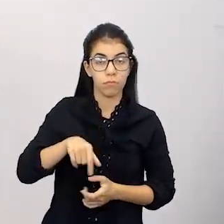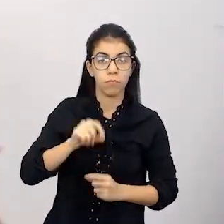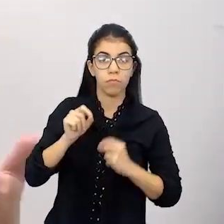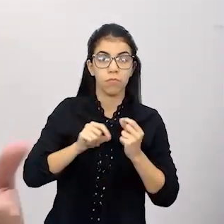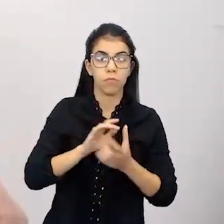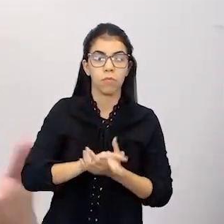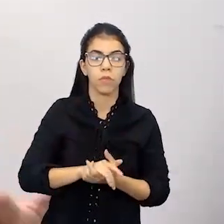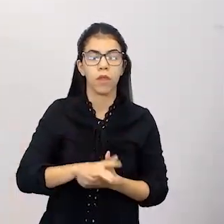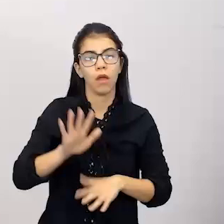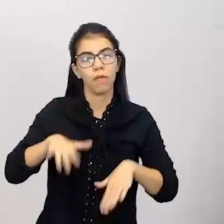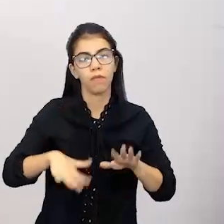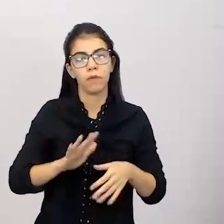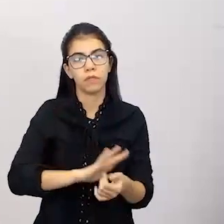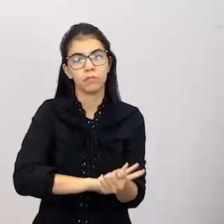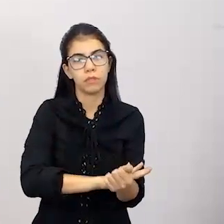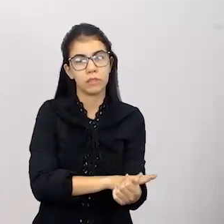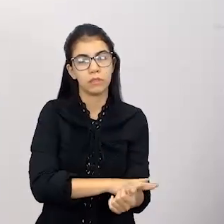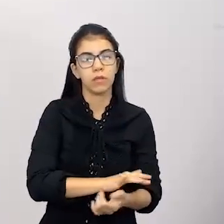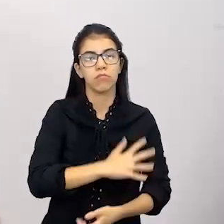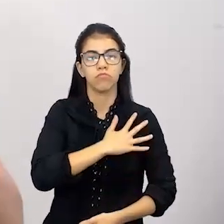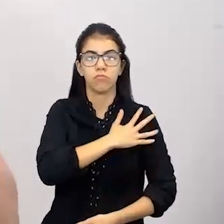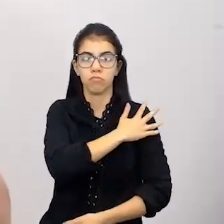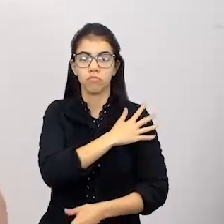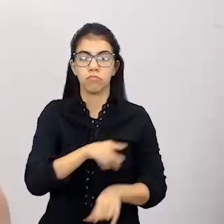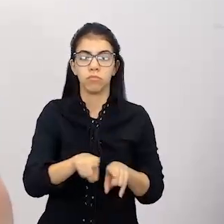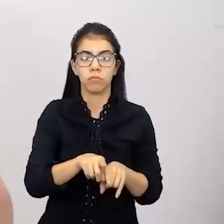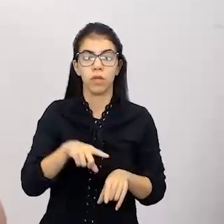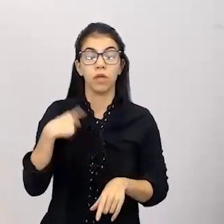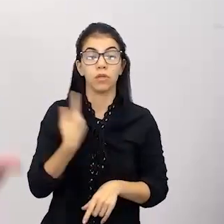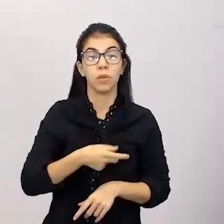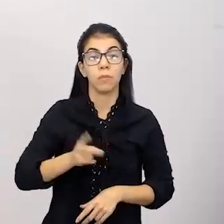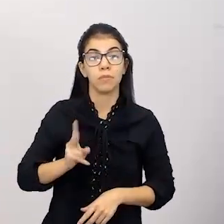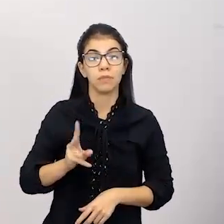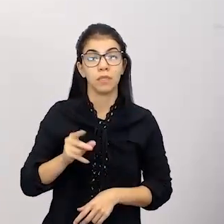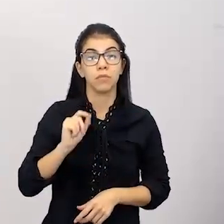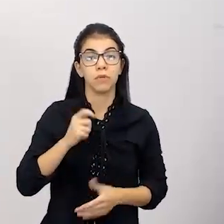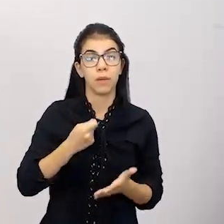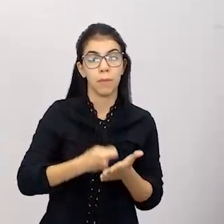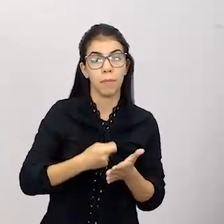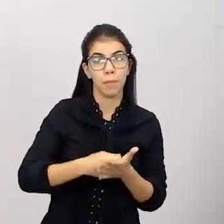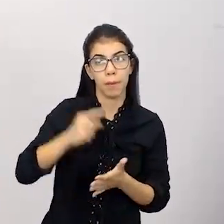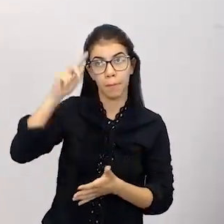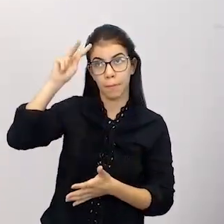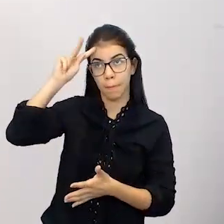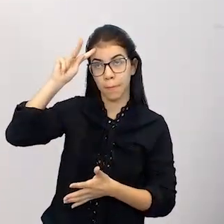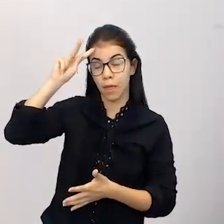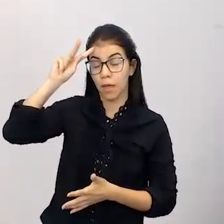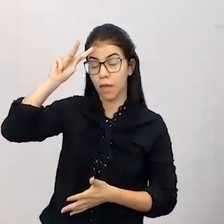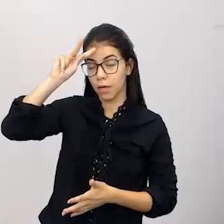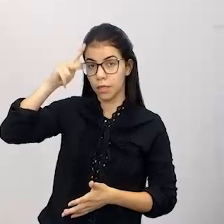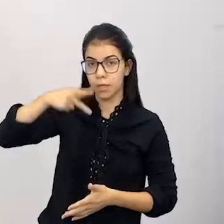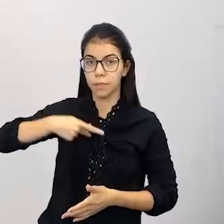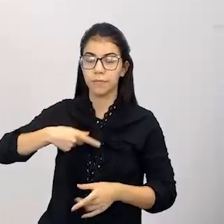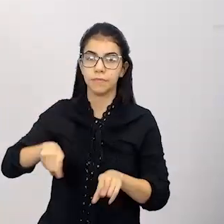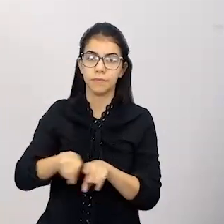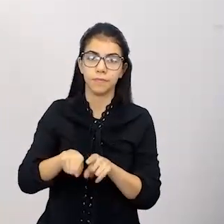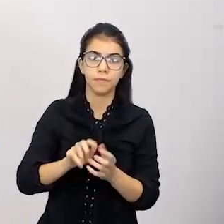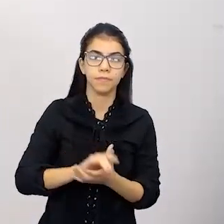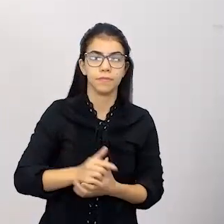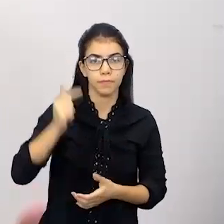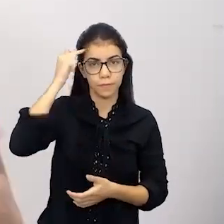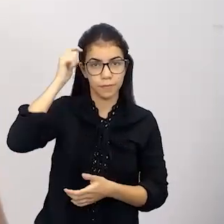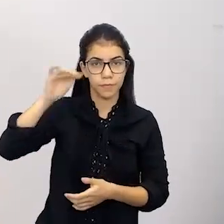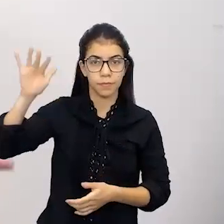da discriminação e do preconceito, a gente precisa estar sempre pensando, revendo no dia a dia e olhando para dentro da gente também